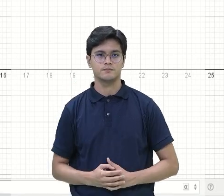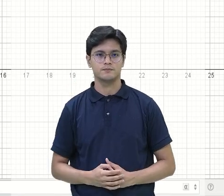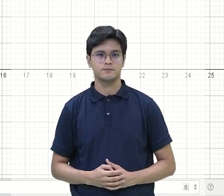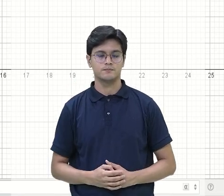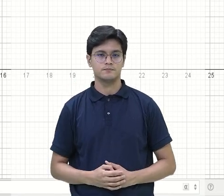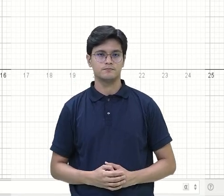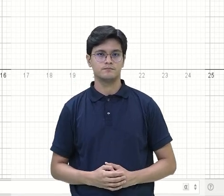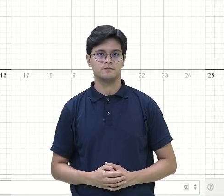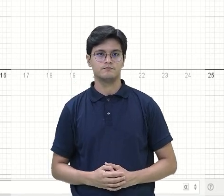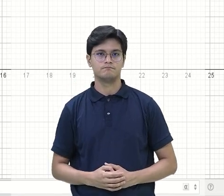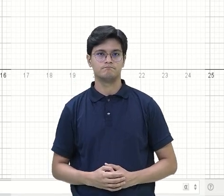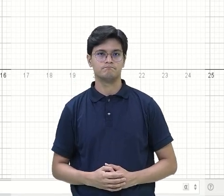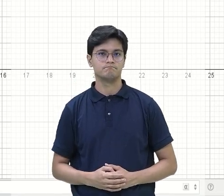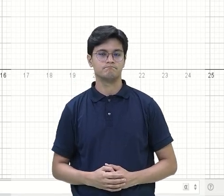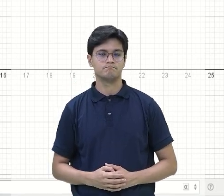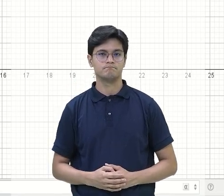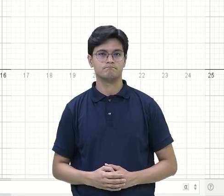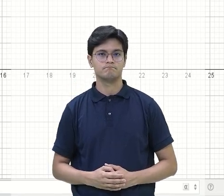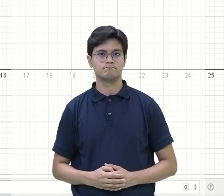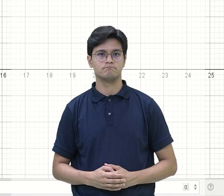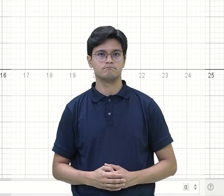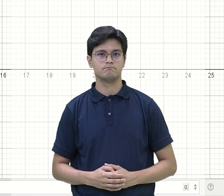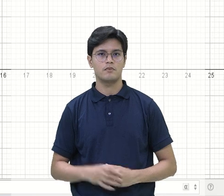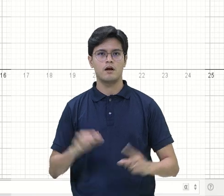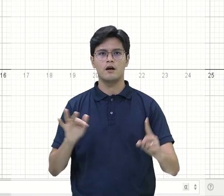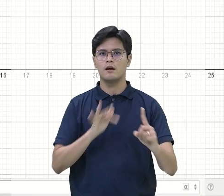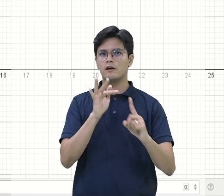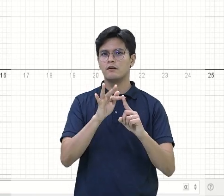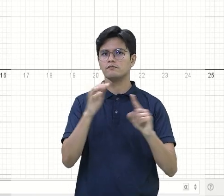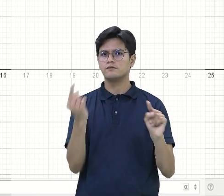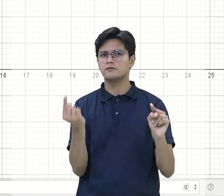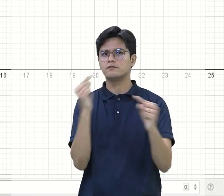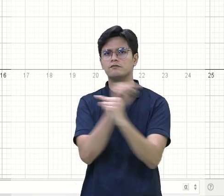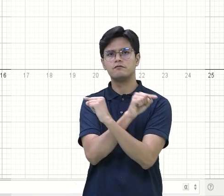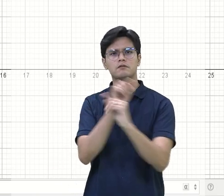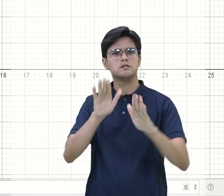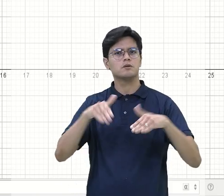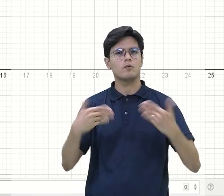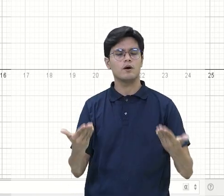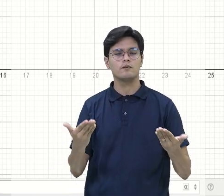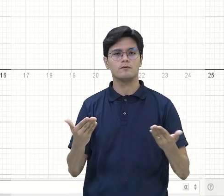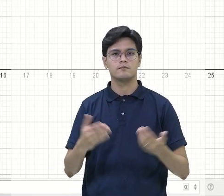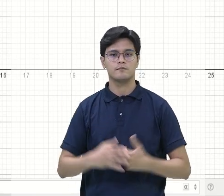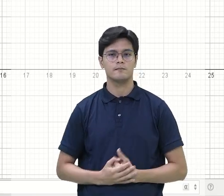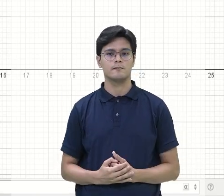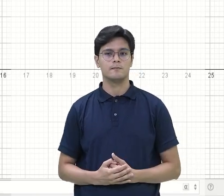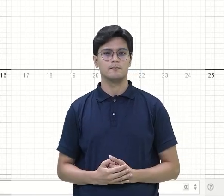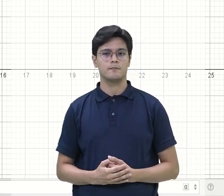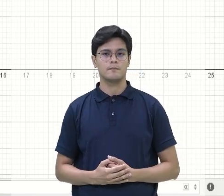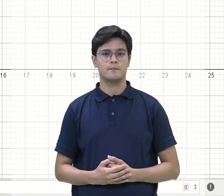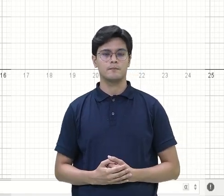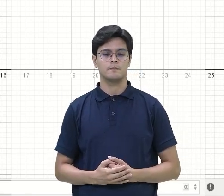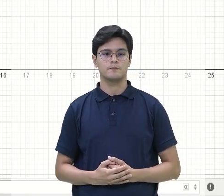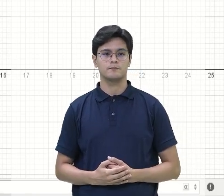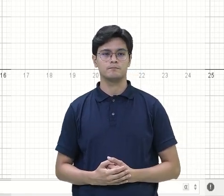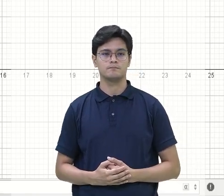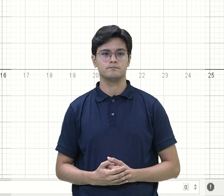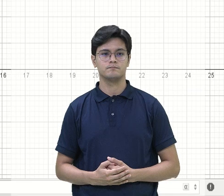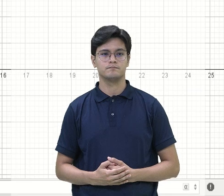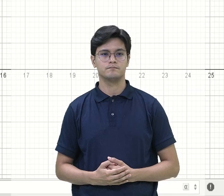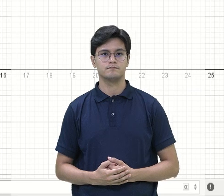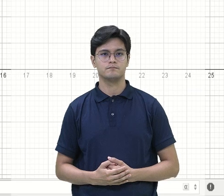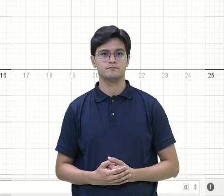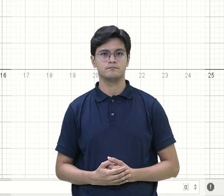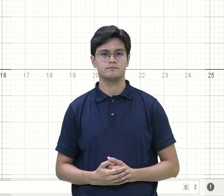E qual é a função inversa da função x elevado ao quadrado? A gente vai chamar de g